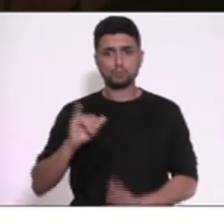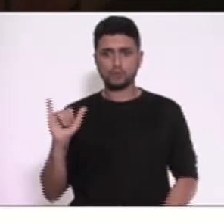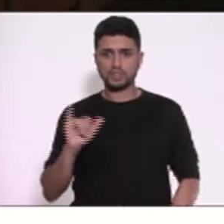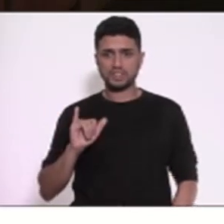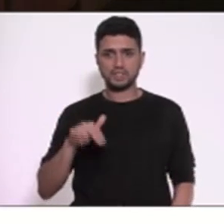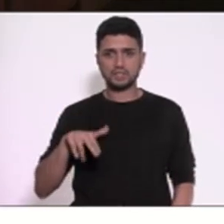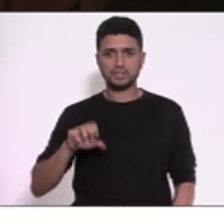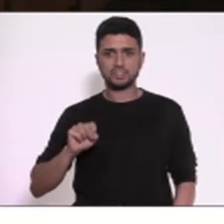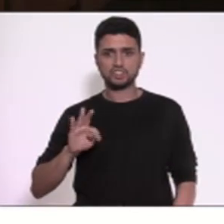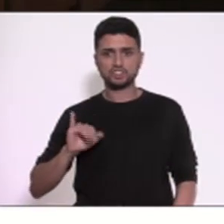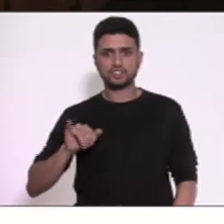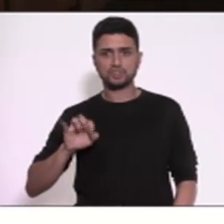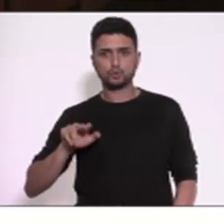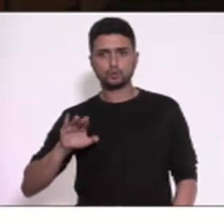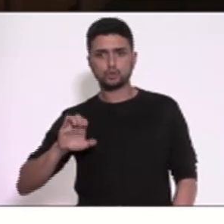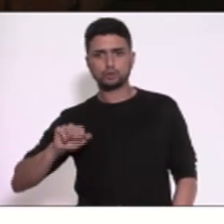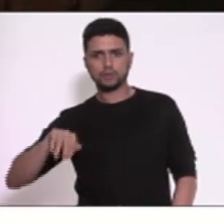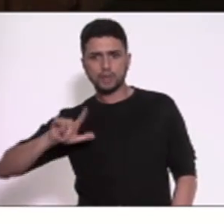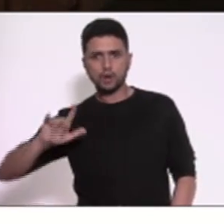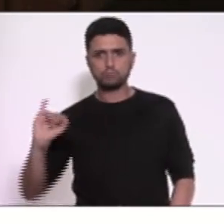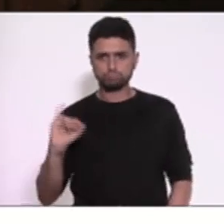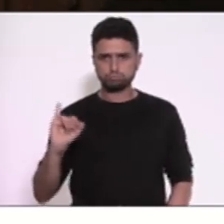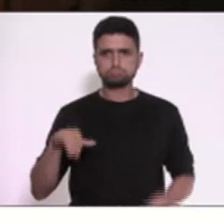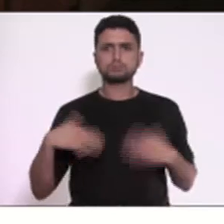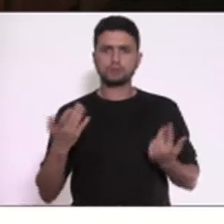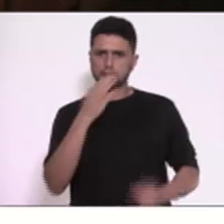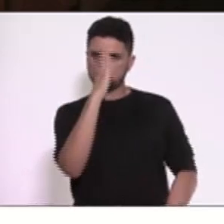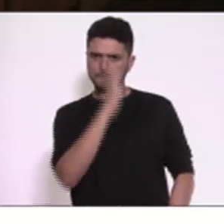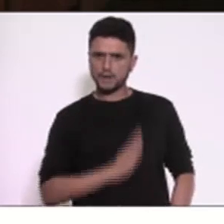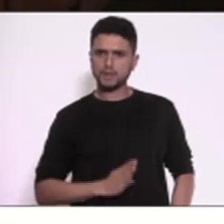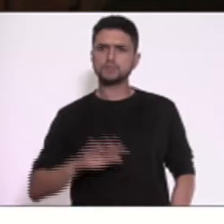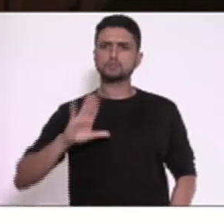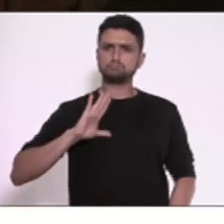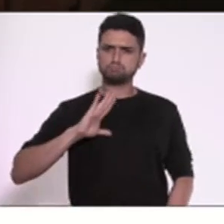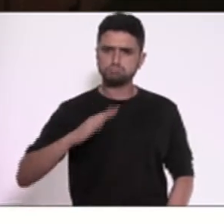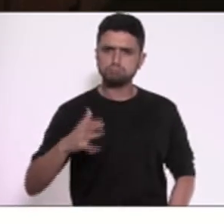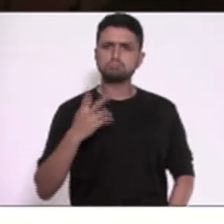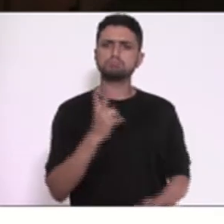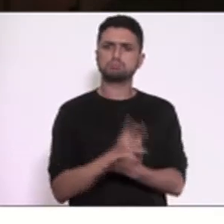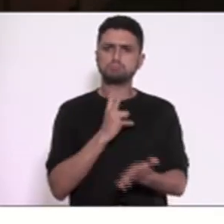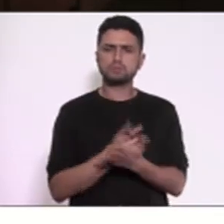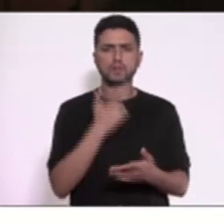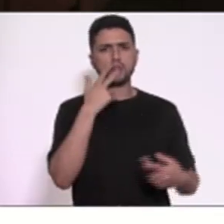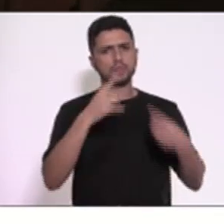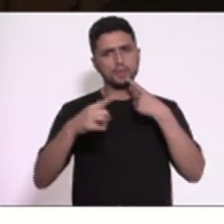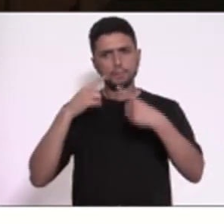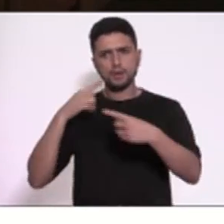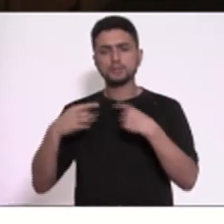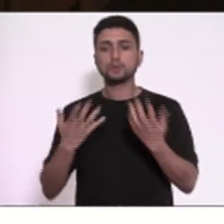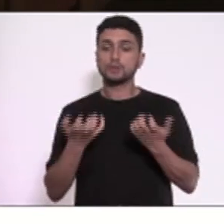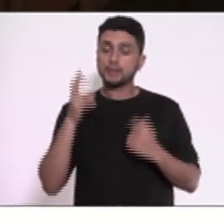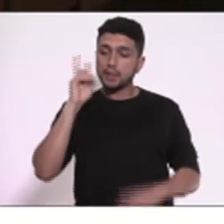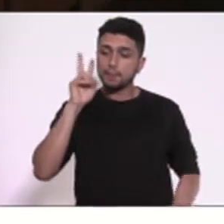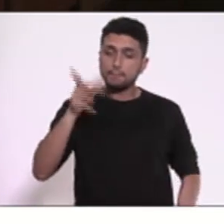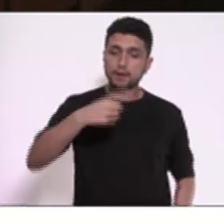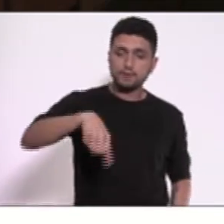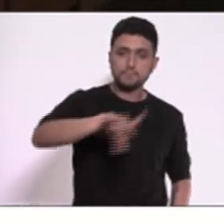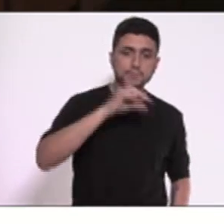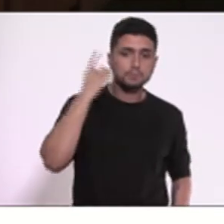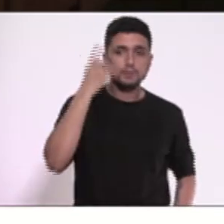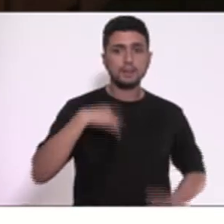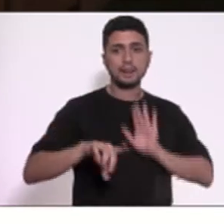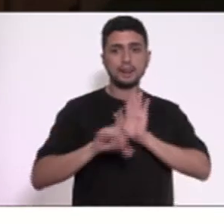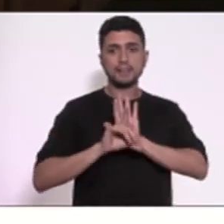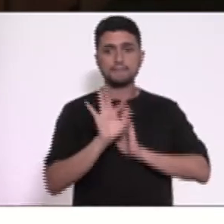coloca muito à frente desse debate. Gostaria de lembrar aos nobres deputados, por exemplo, a Lei Federal de 2010, que